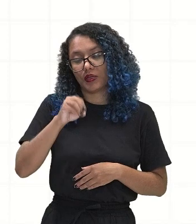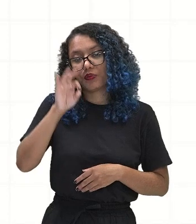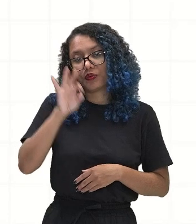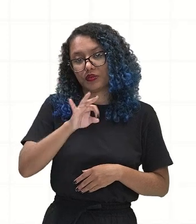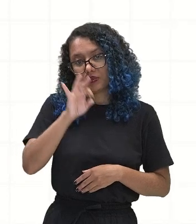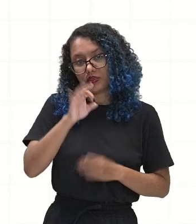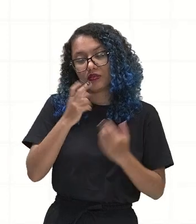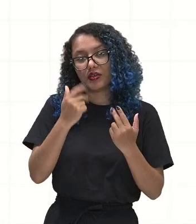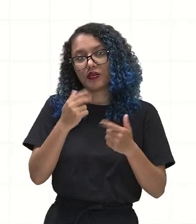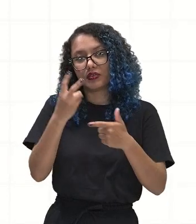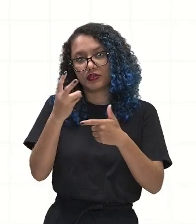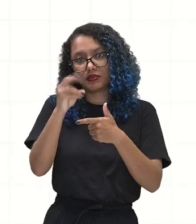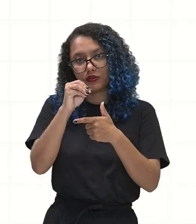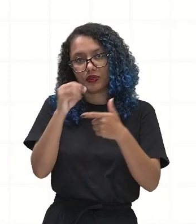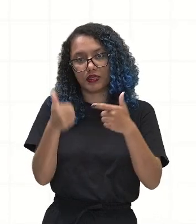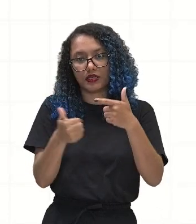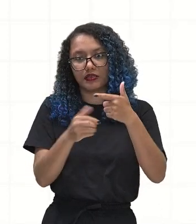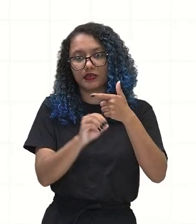centésimos.